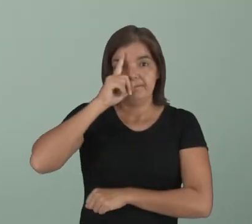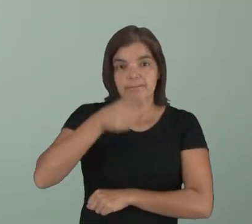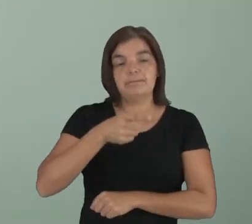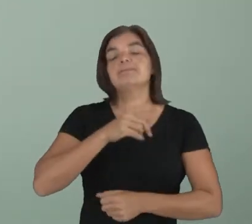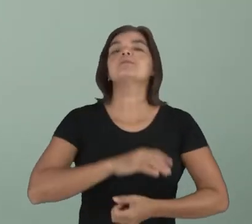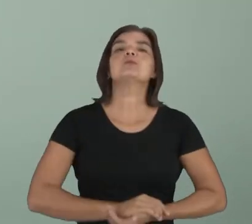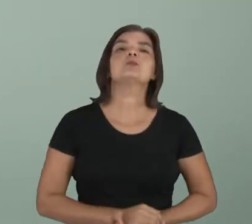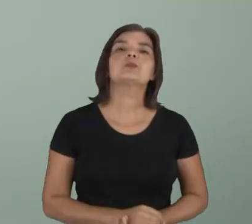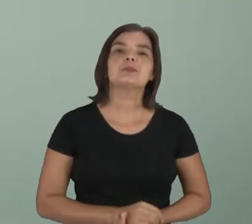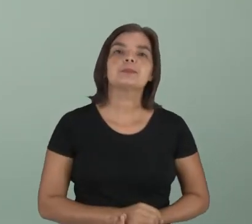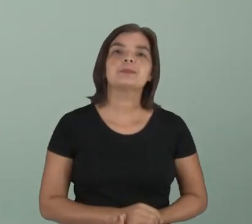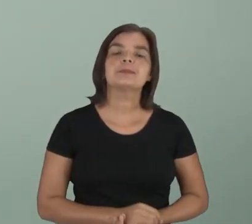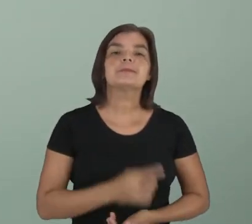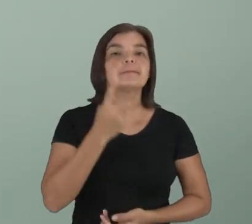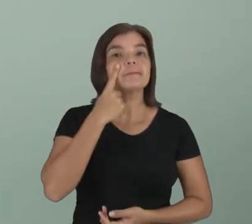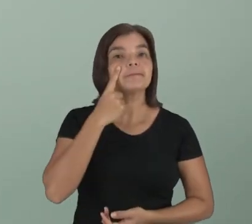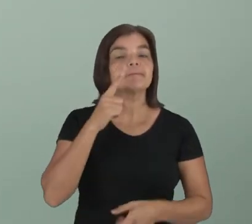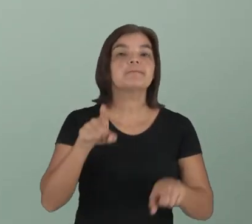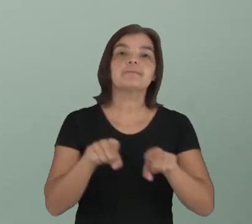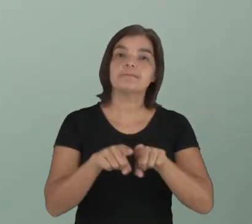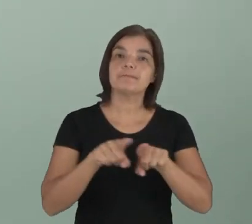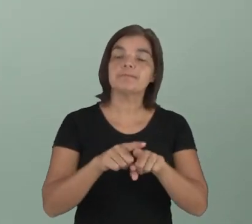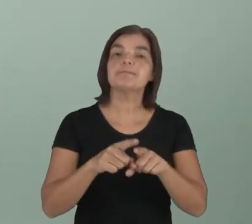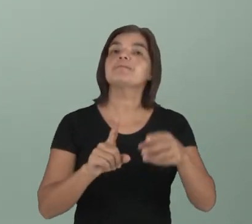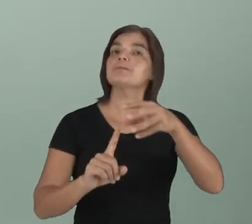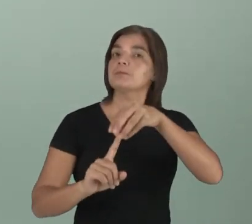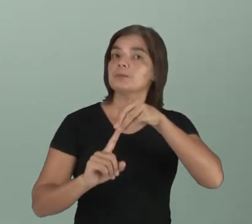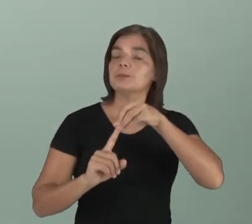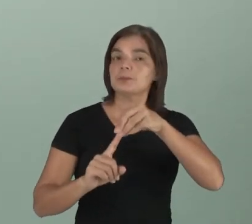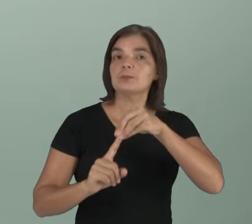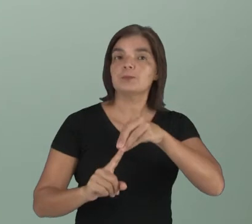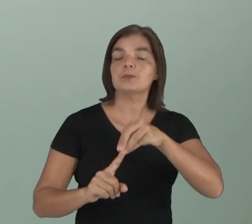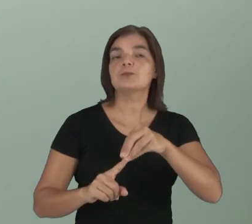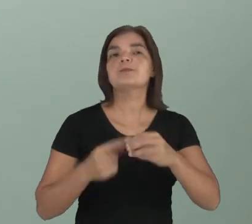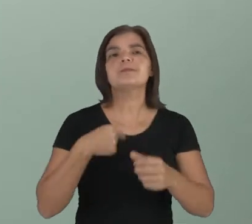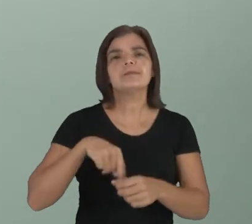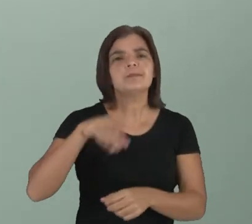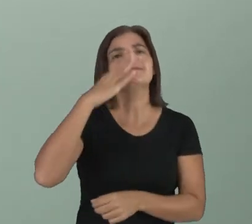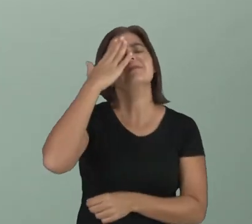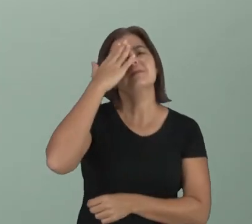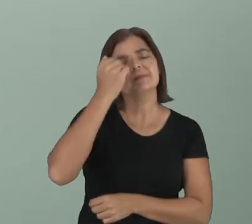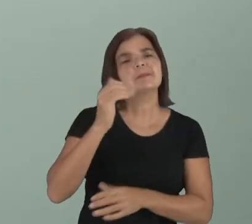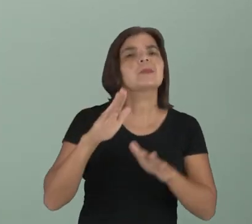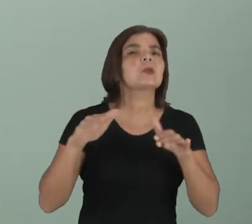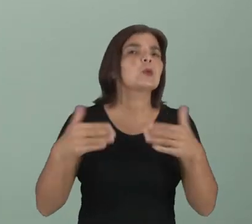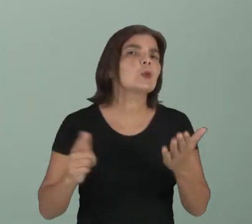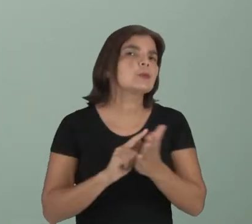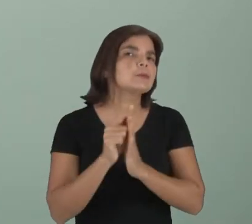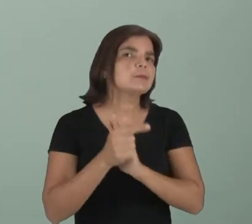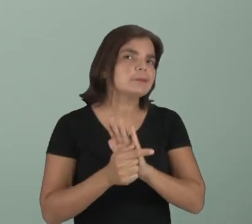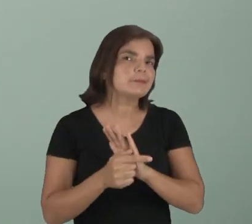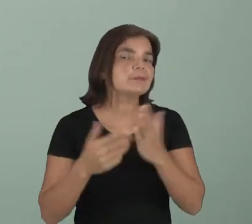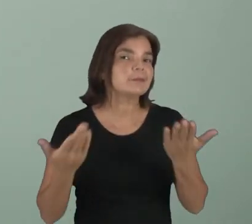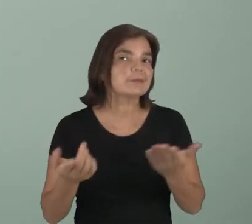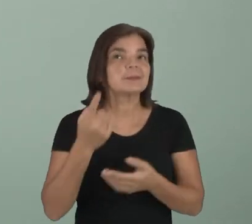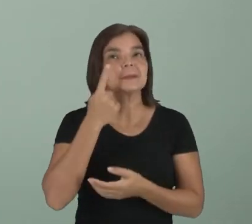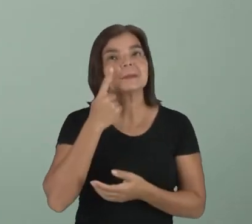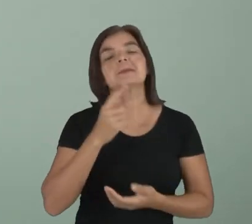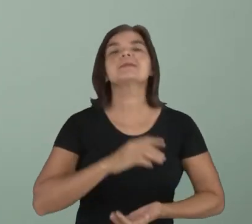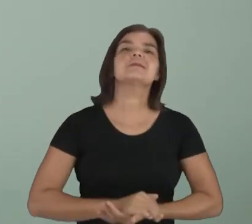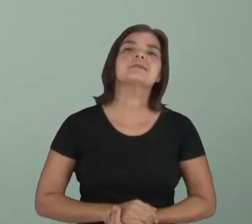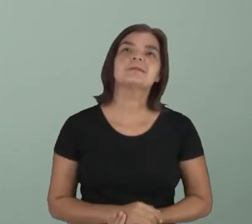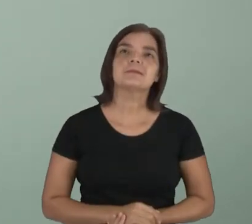aí ordens. Veja que ele tem uma função social e que nós sabemos qual o gênero textual. Vamos